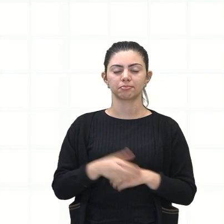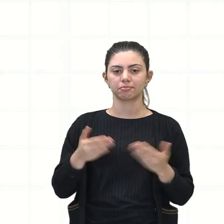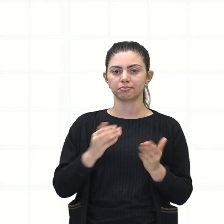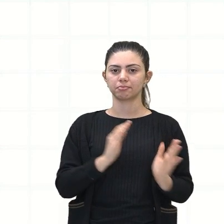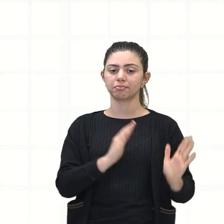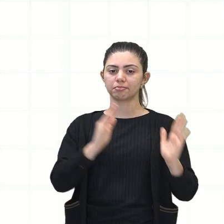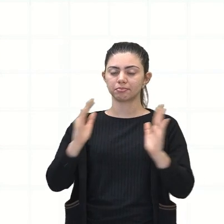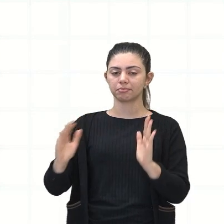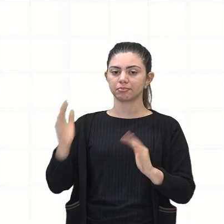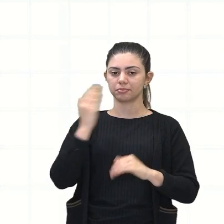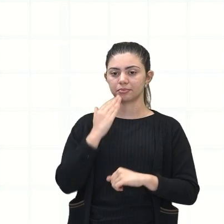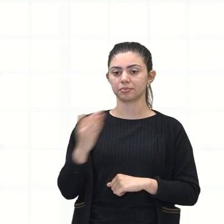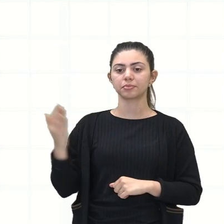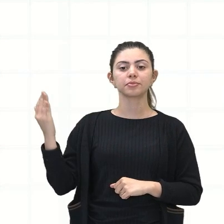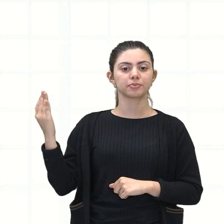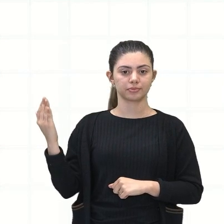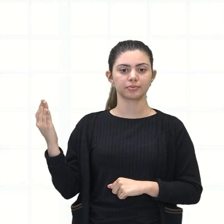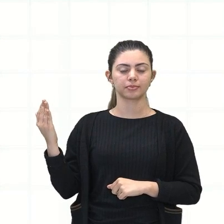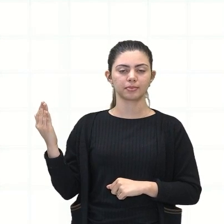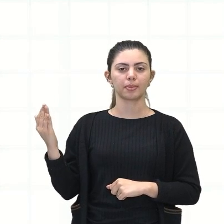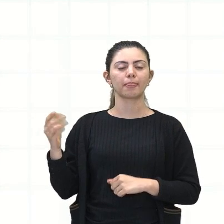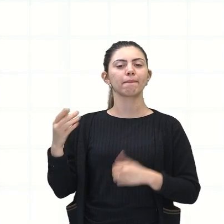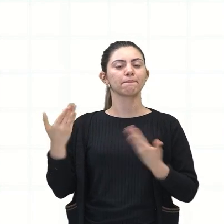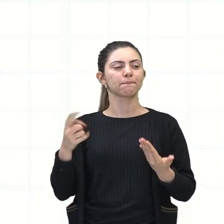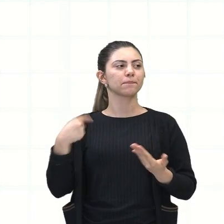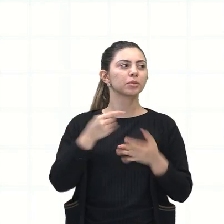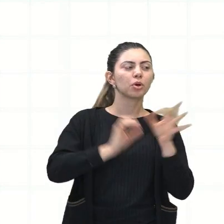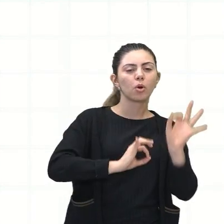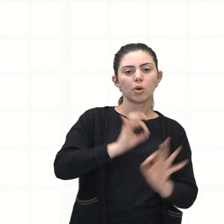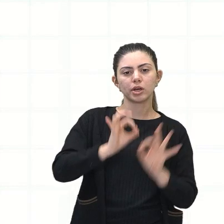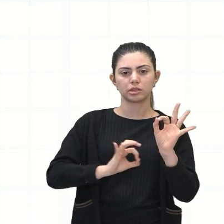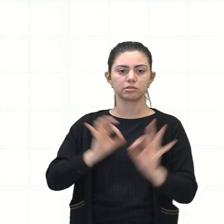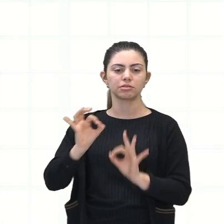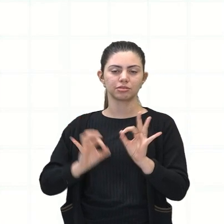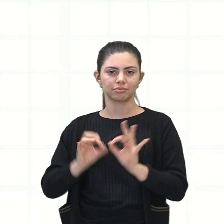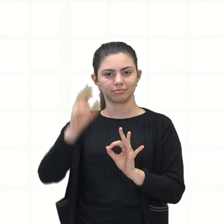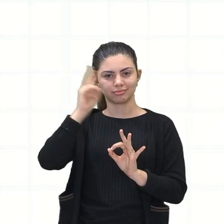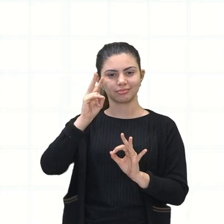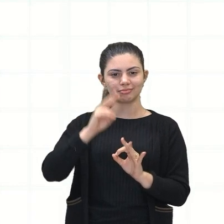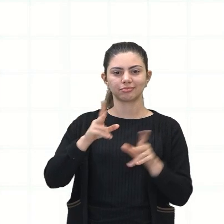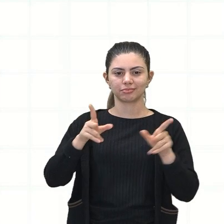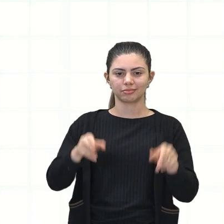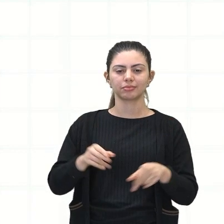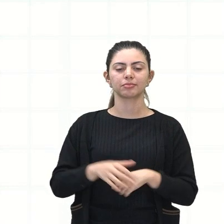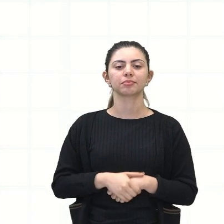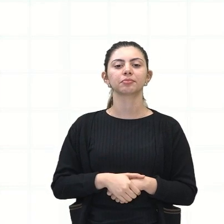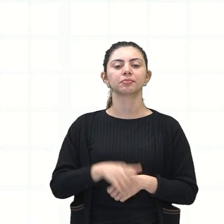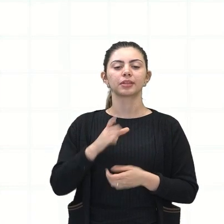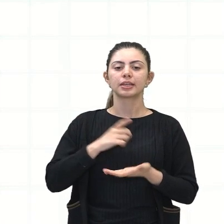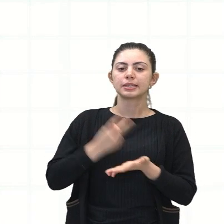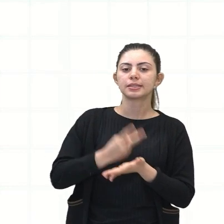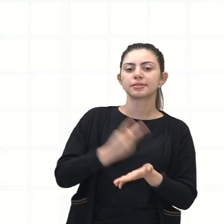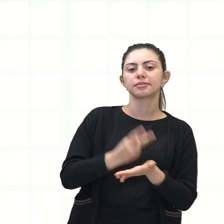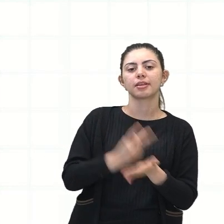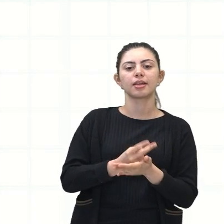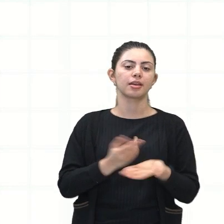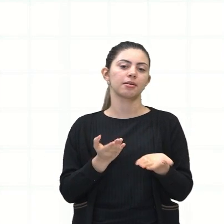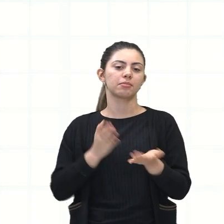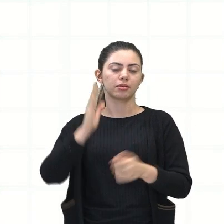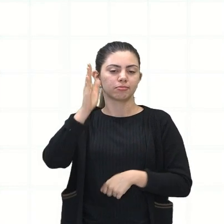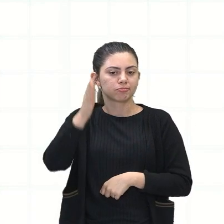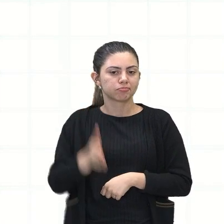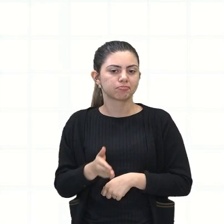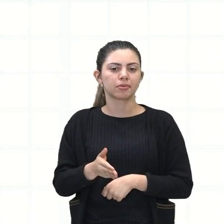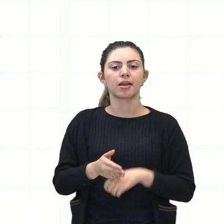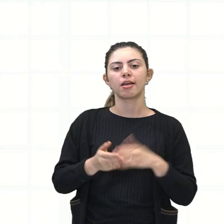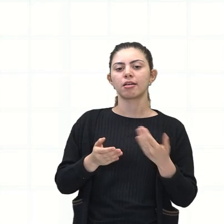aqui. Então, aqui a gente colocou a organização que a gente fez ali, sempre, geralmente, frequentemente, às vezes,